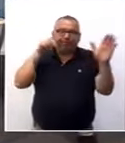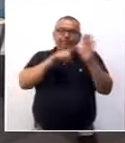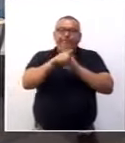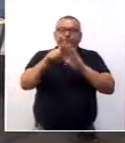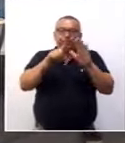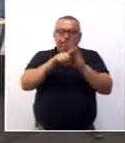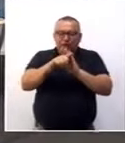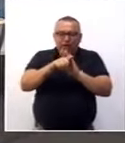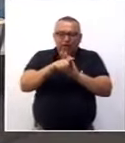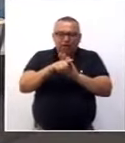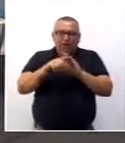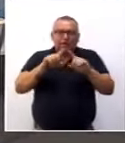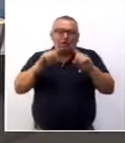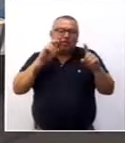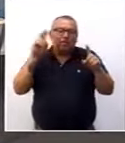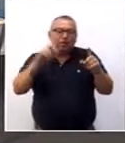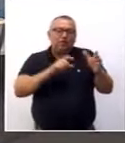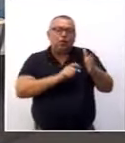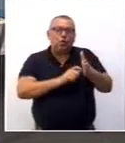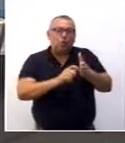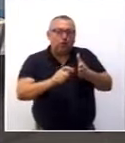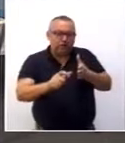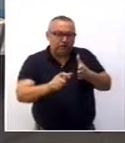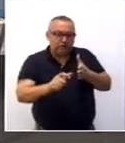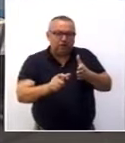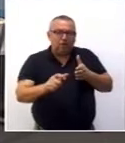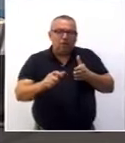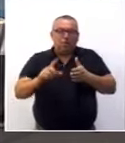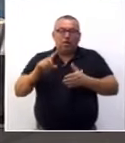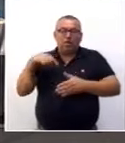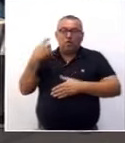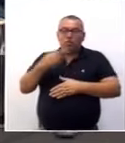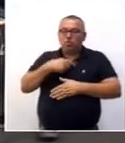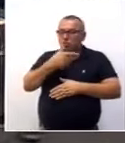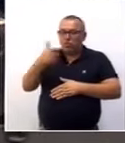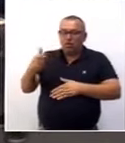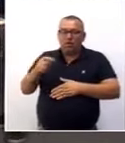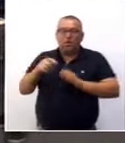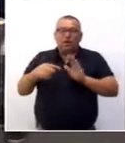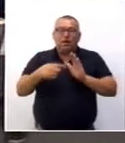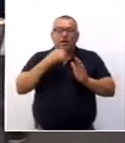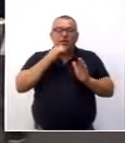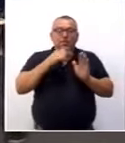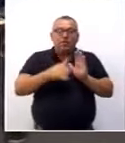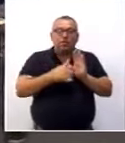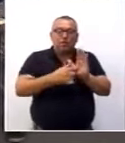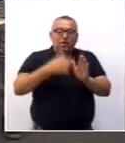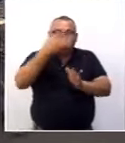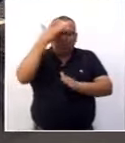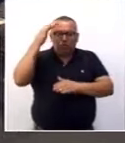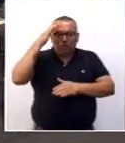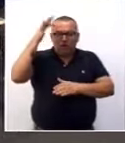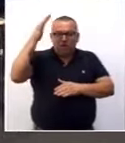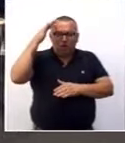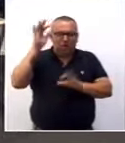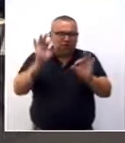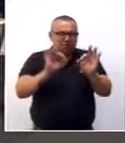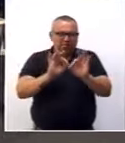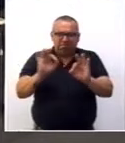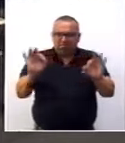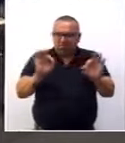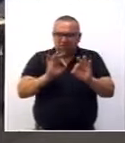um o seu conceito. Né? Não estamos aqui colocando nenhum teórico nesse primeiro momento, nós